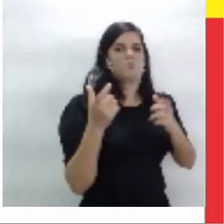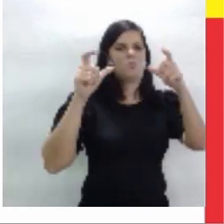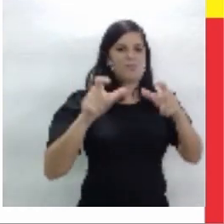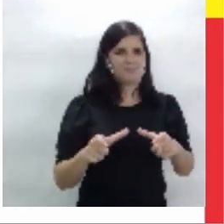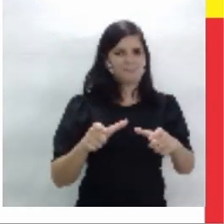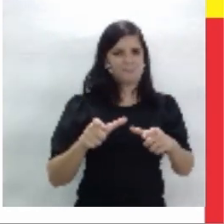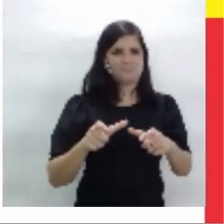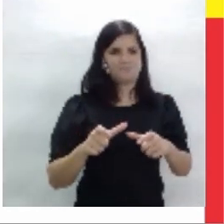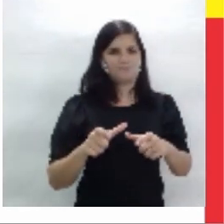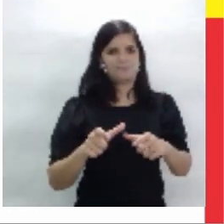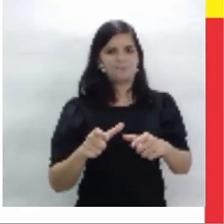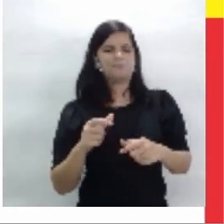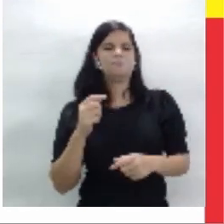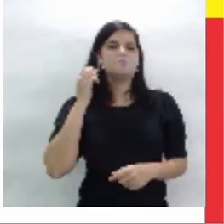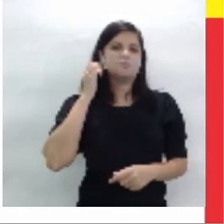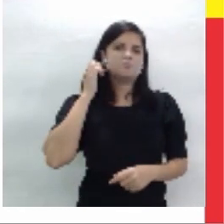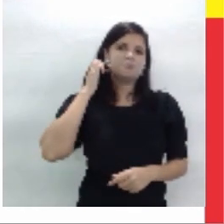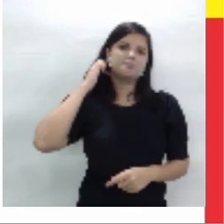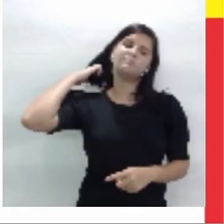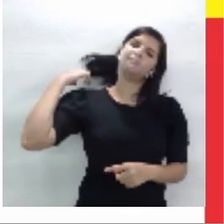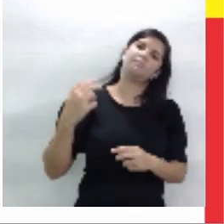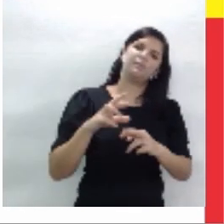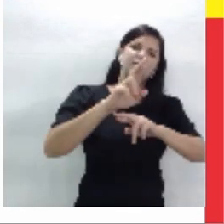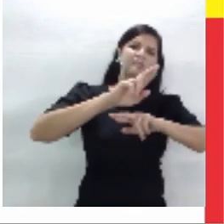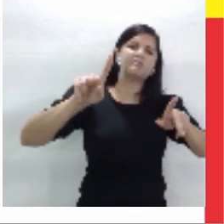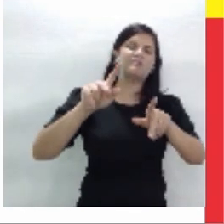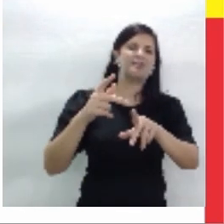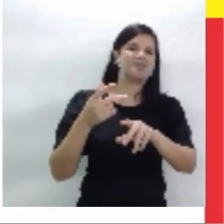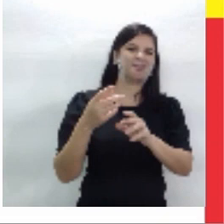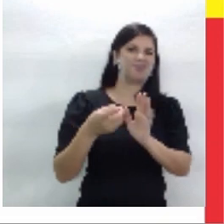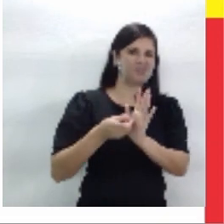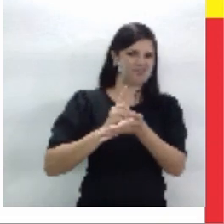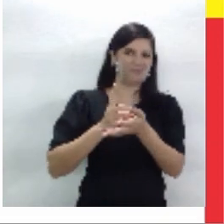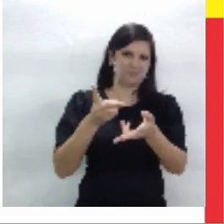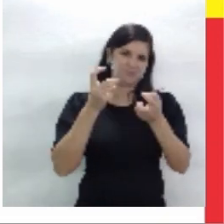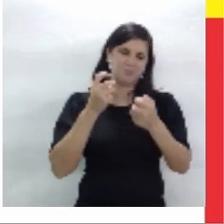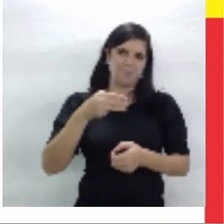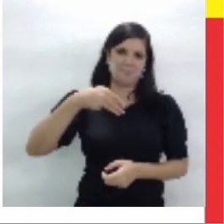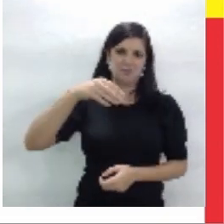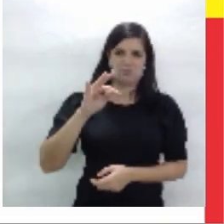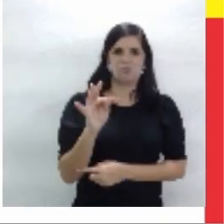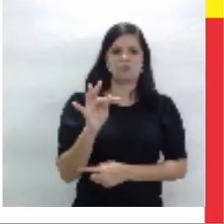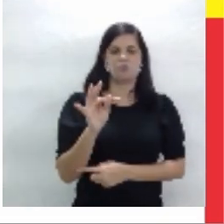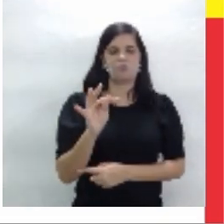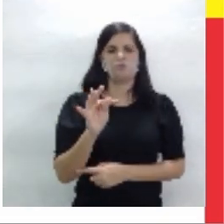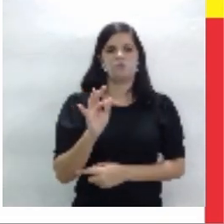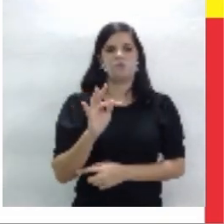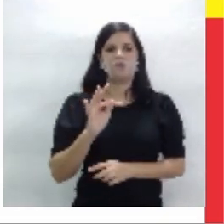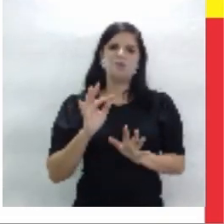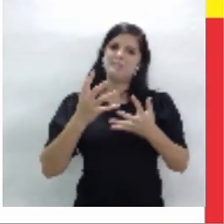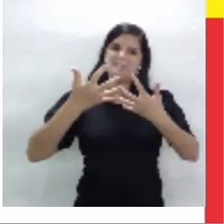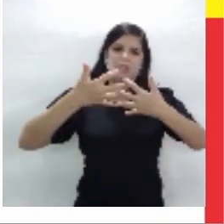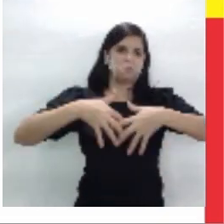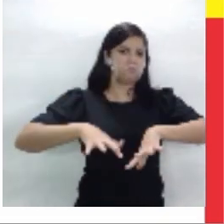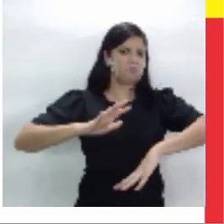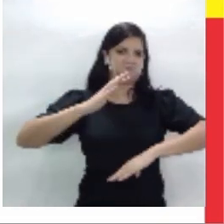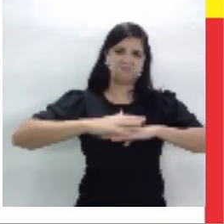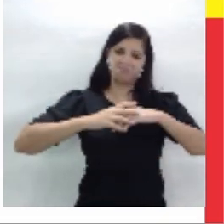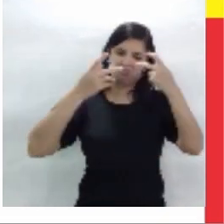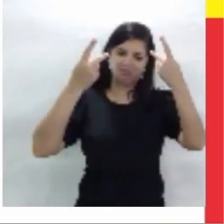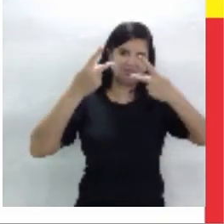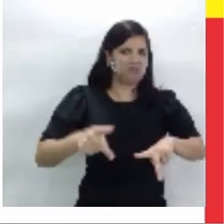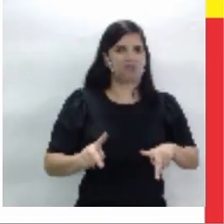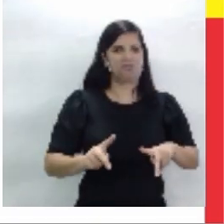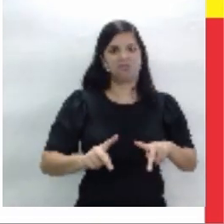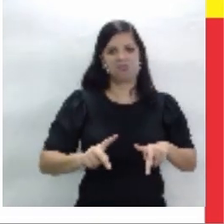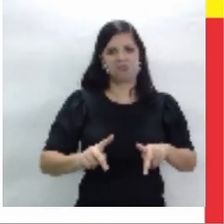aí se formou. Diferente desse último lago que a gente viu, que é no Mato Grosso, né, que é uma coisa mais natural, por meio da